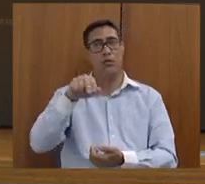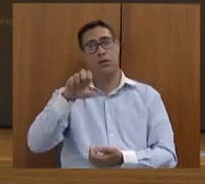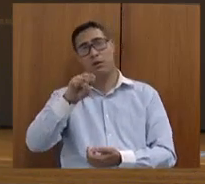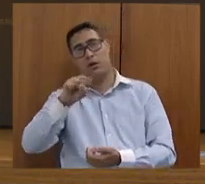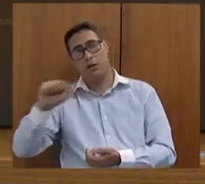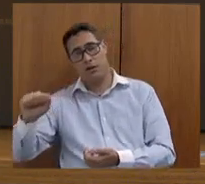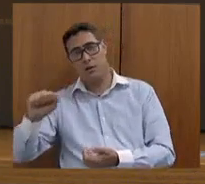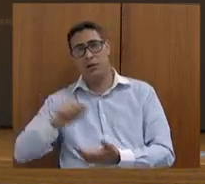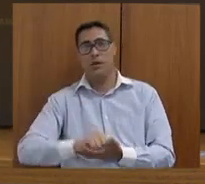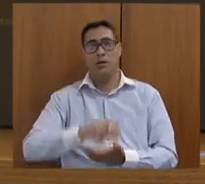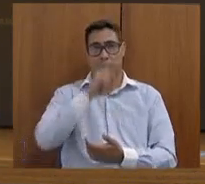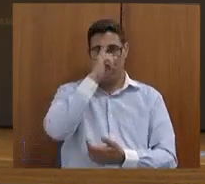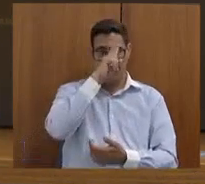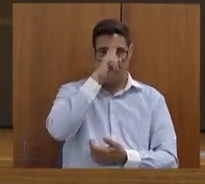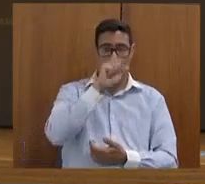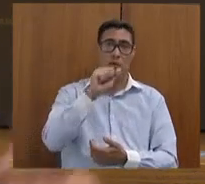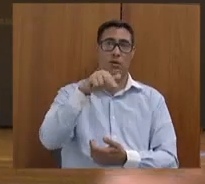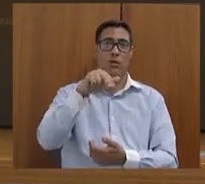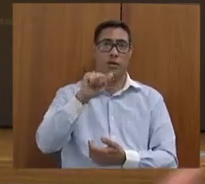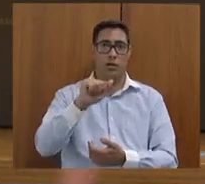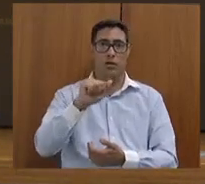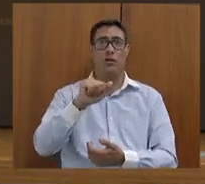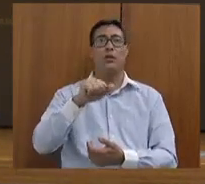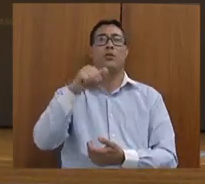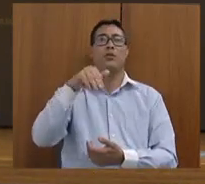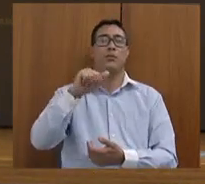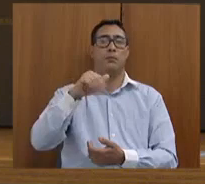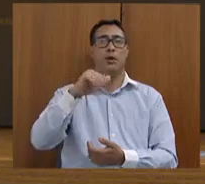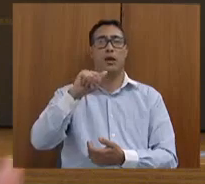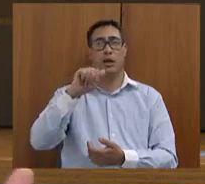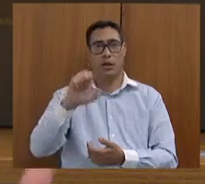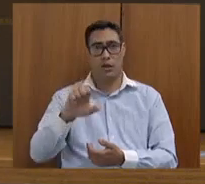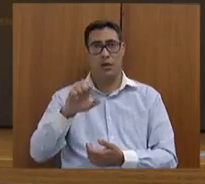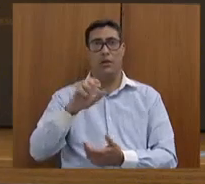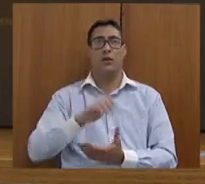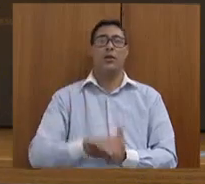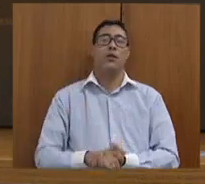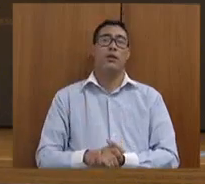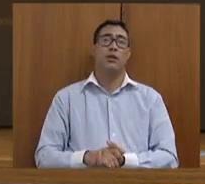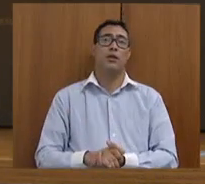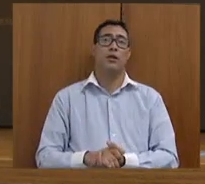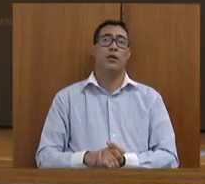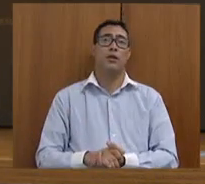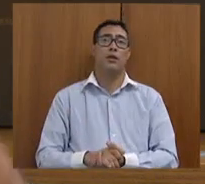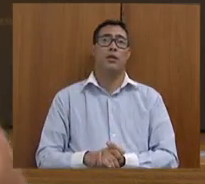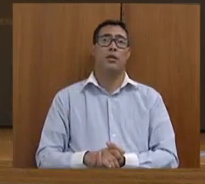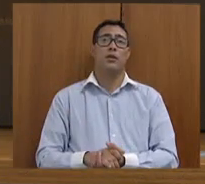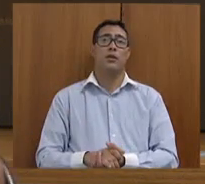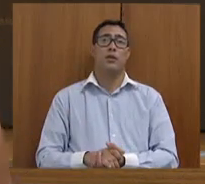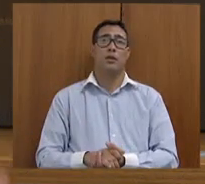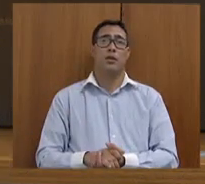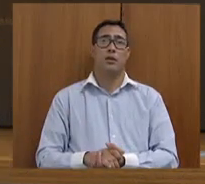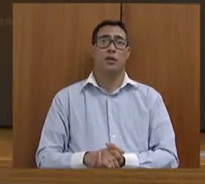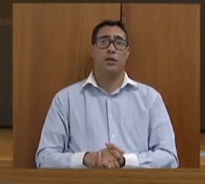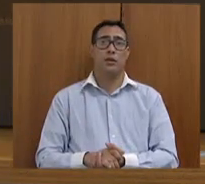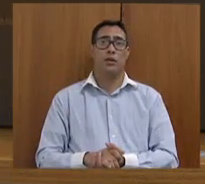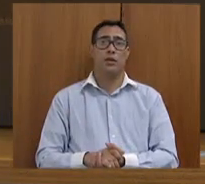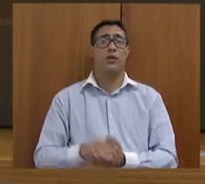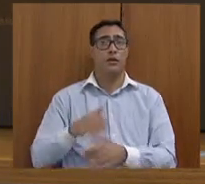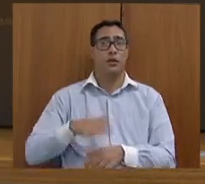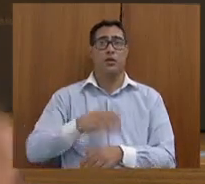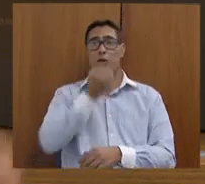eu me lembro de Ana Lúcia Gazola de Macaé e aqui eu que sou bem